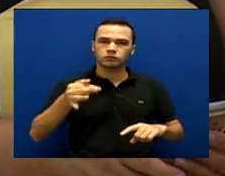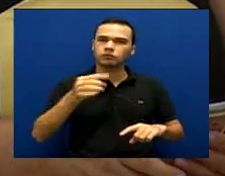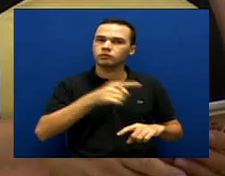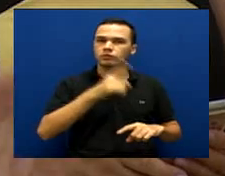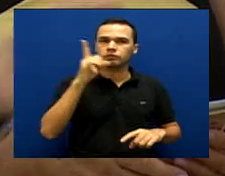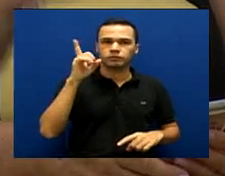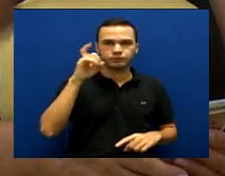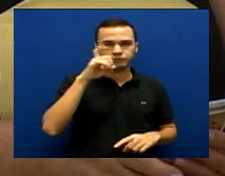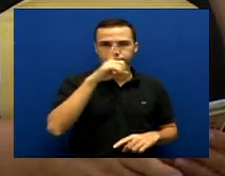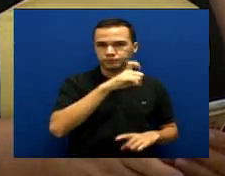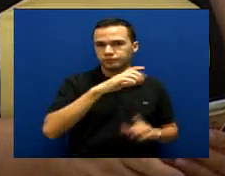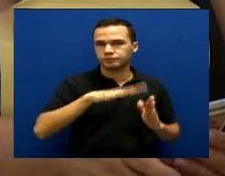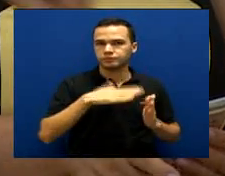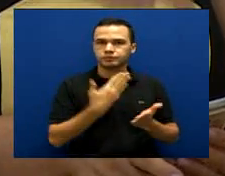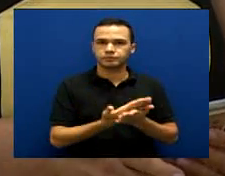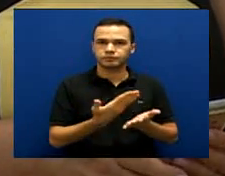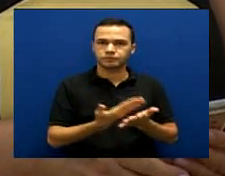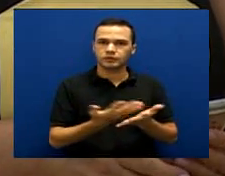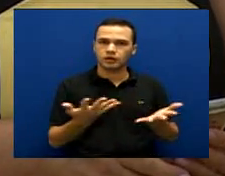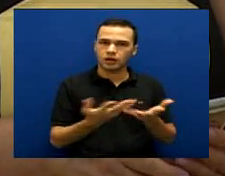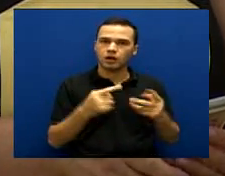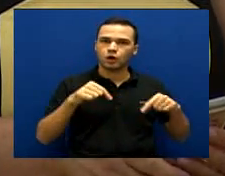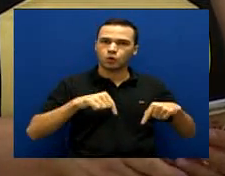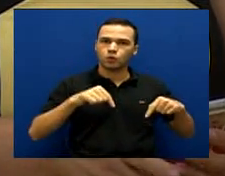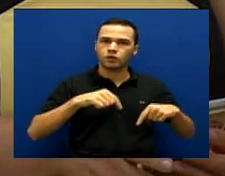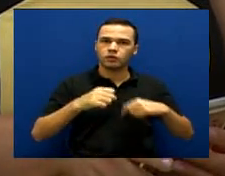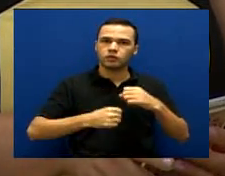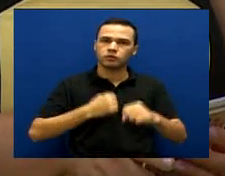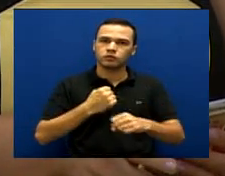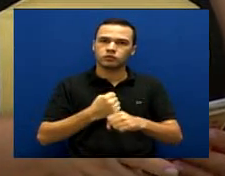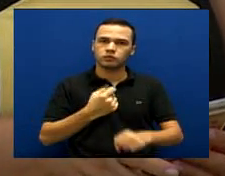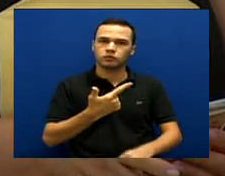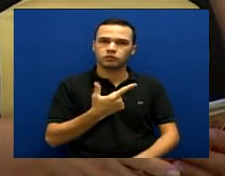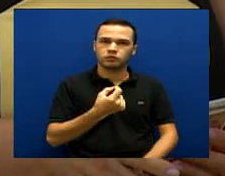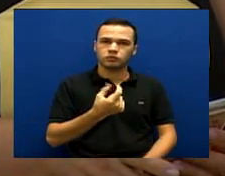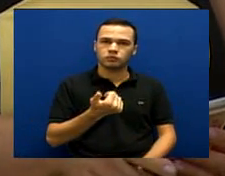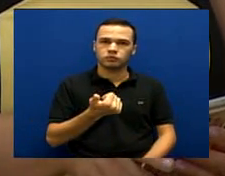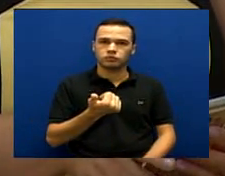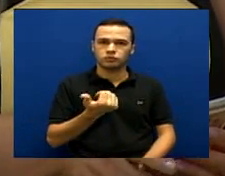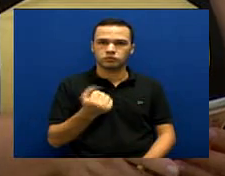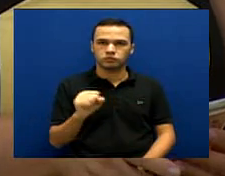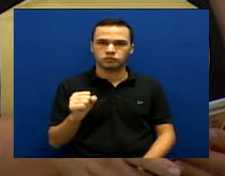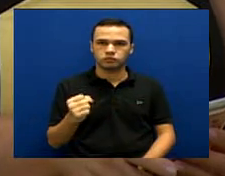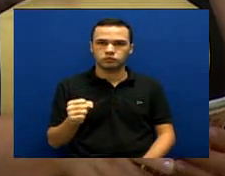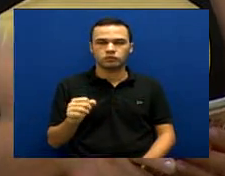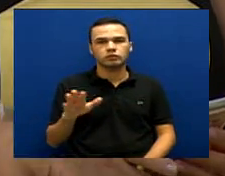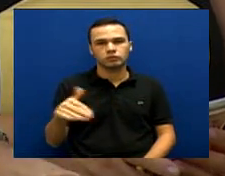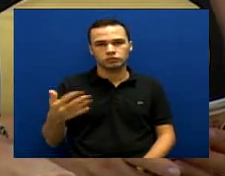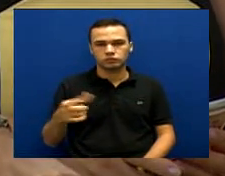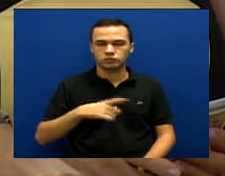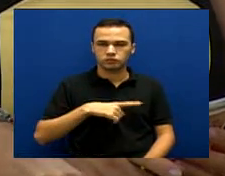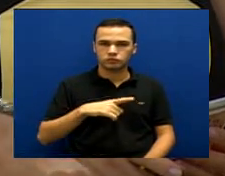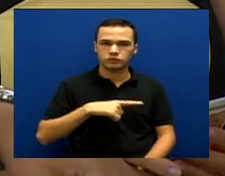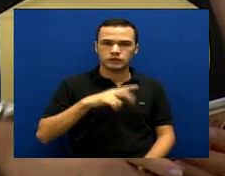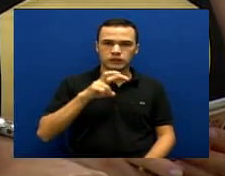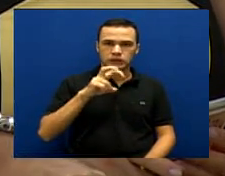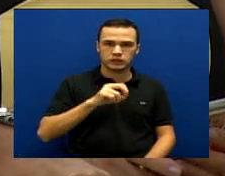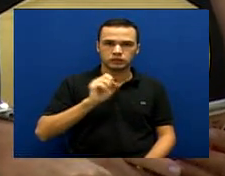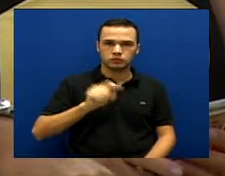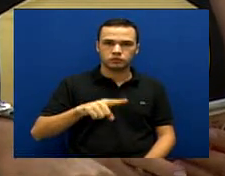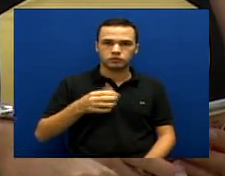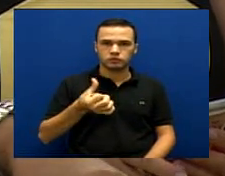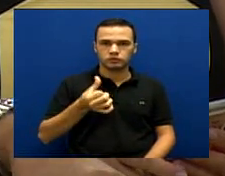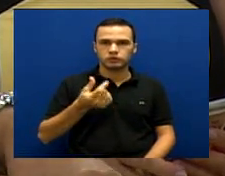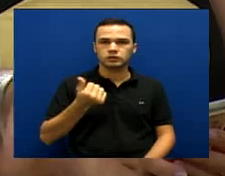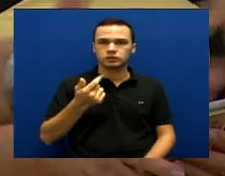difícil com a educação mais difícil do que essa em 2018 nós temos 50 pontos 6 milhões ea